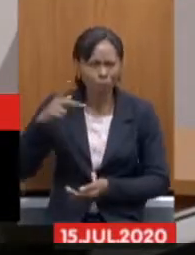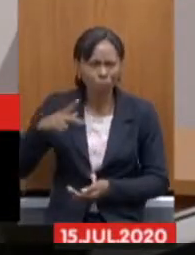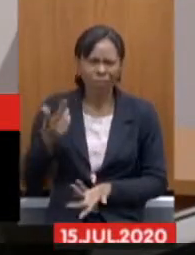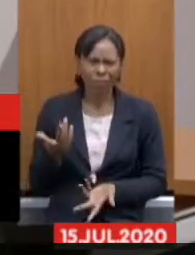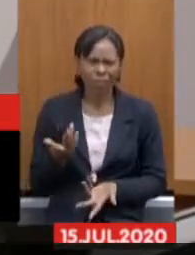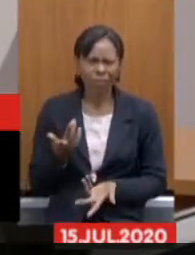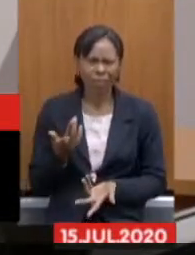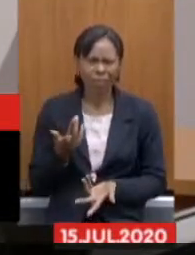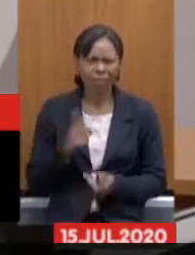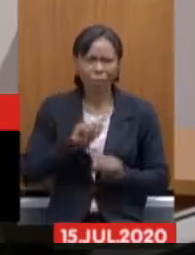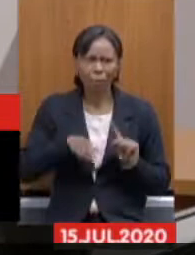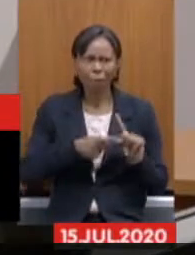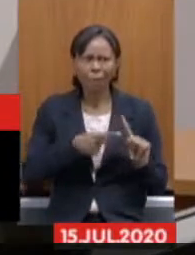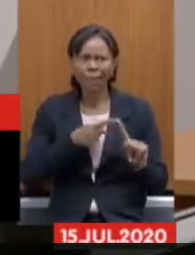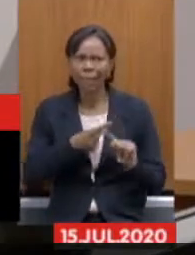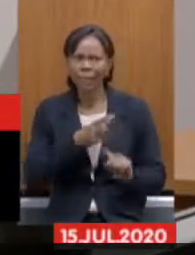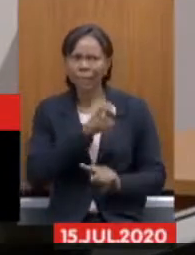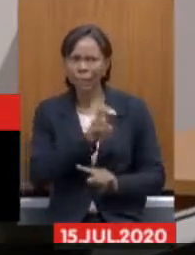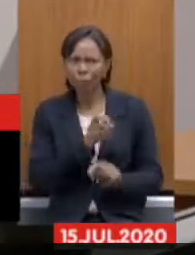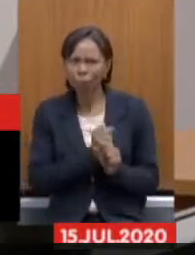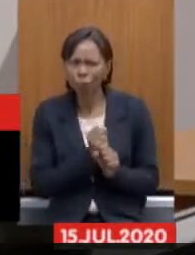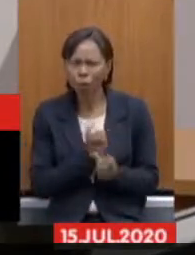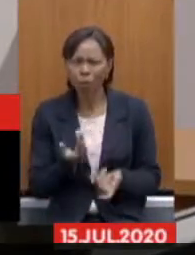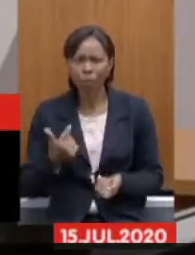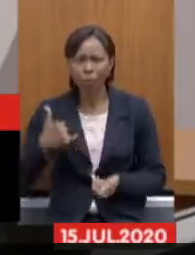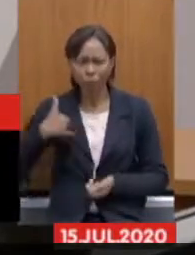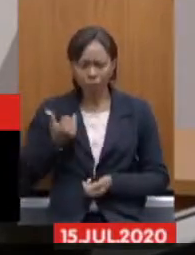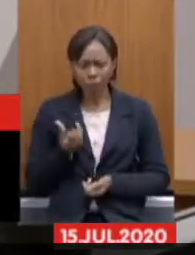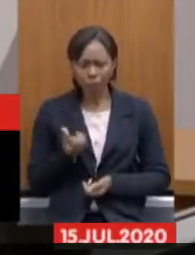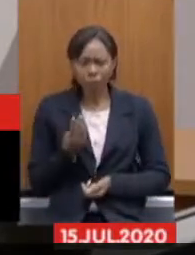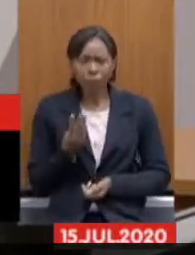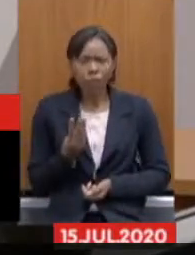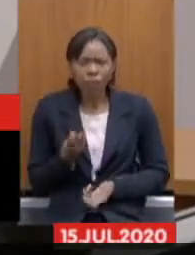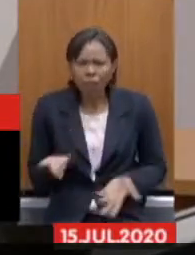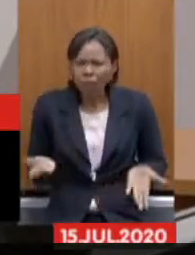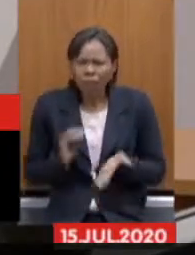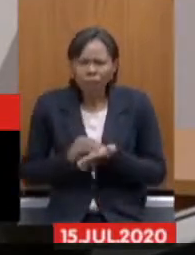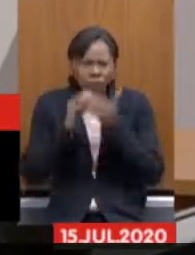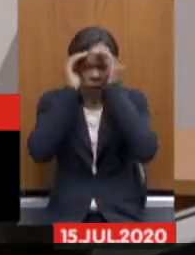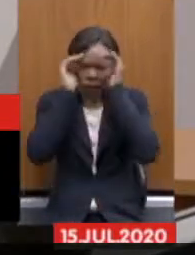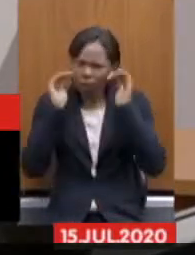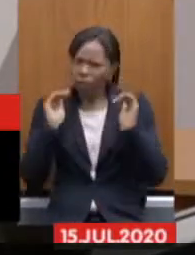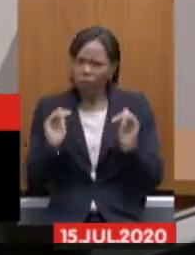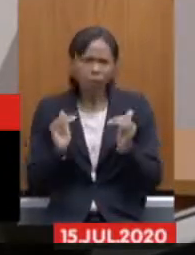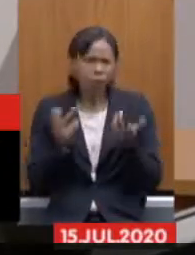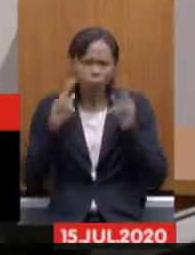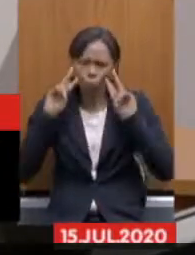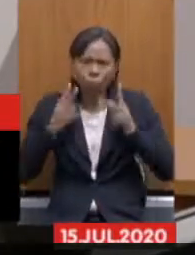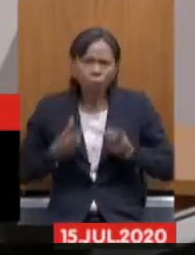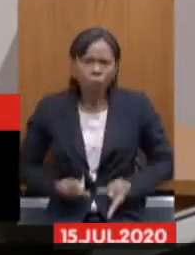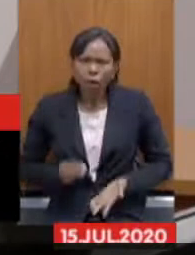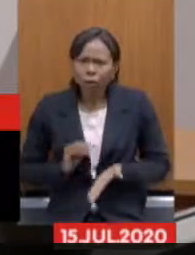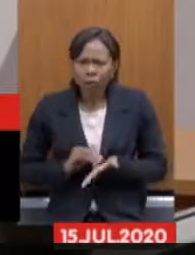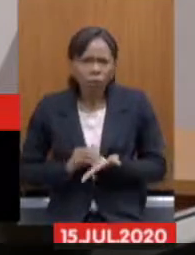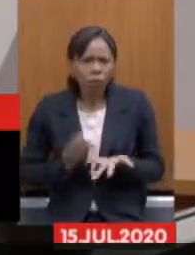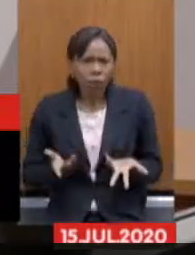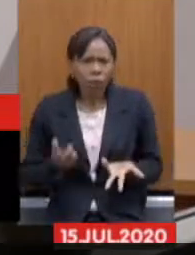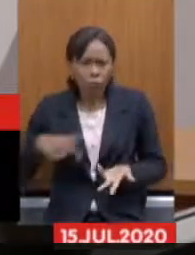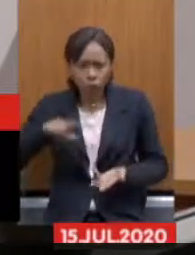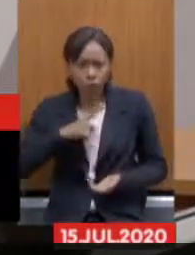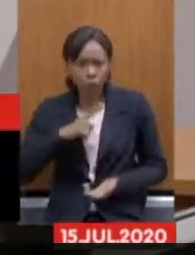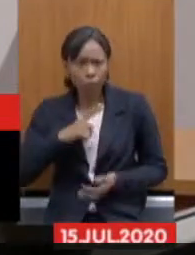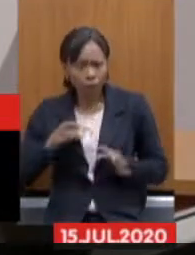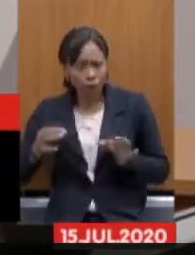ficar aqui mais cinco anos vamos ver o 63 anos absurdo desrespeito que às vezes humana quer dizer a gente tem um projeto de vida